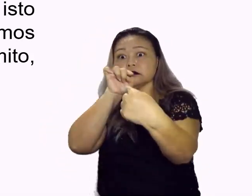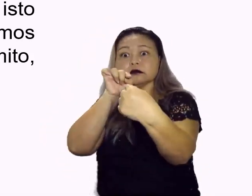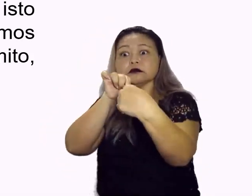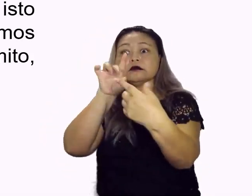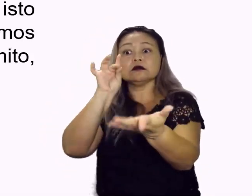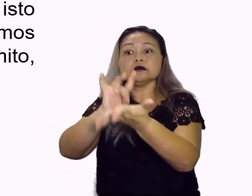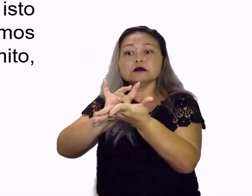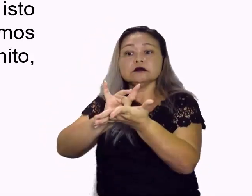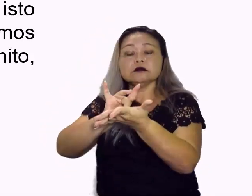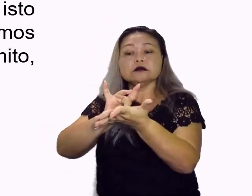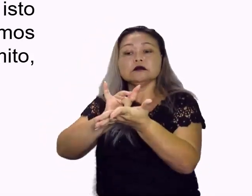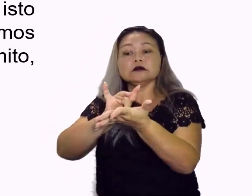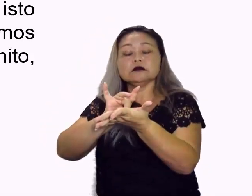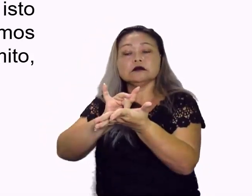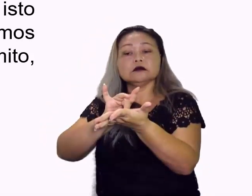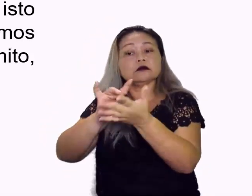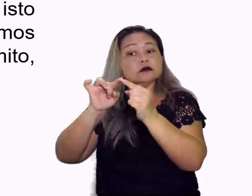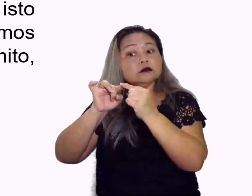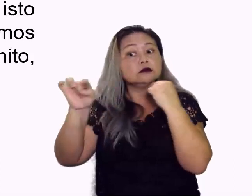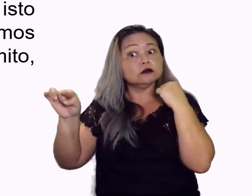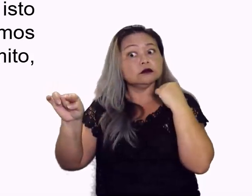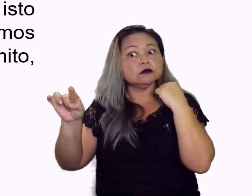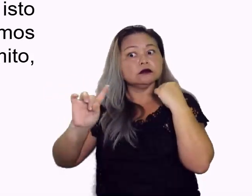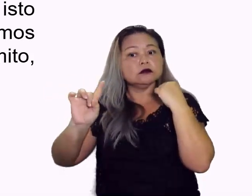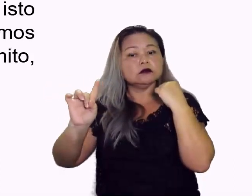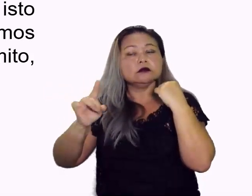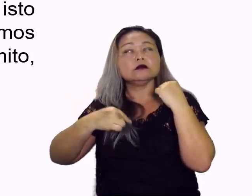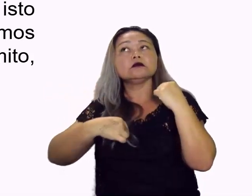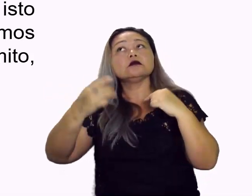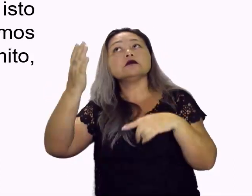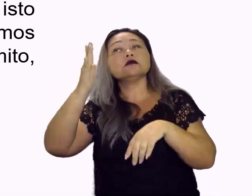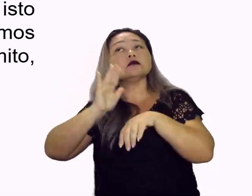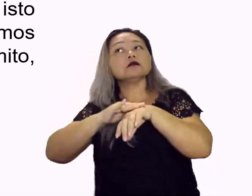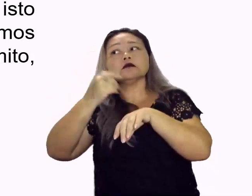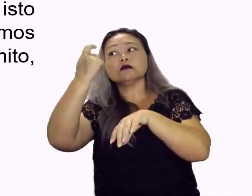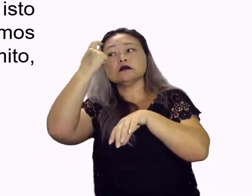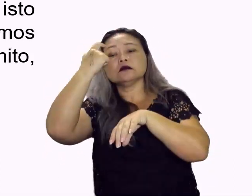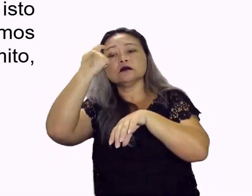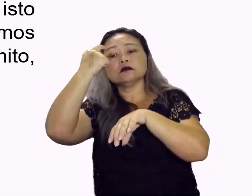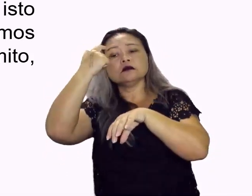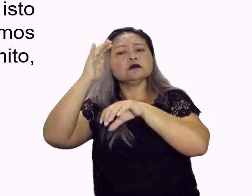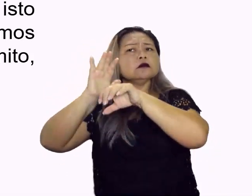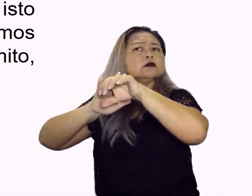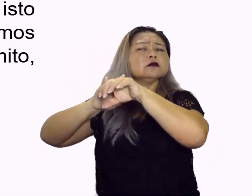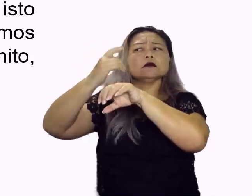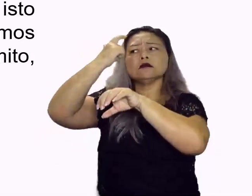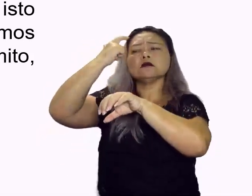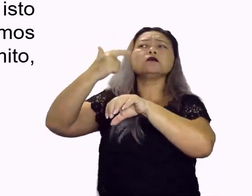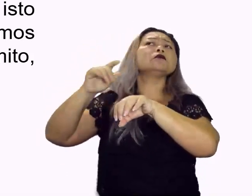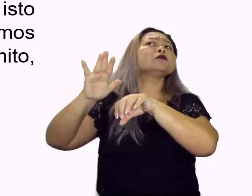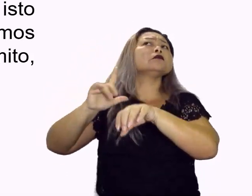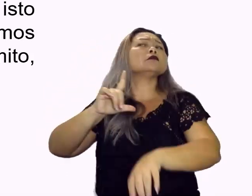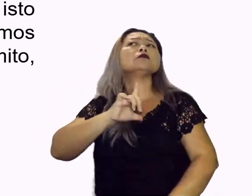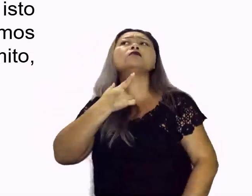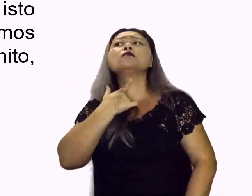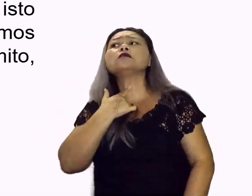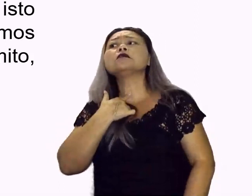fatos. Olha só, eu tenho uma ideia, né? Eu tenho uma vontade.